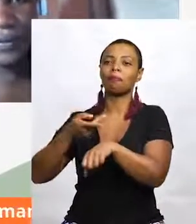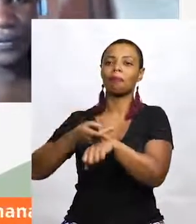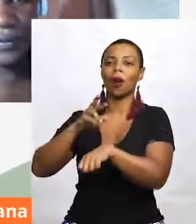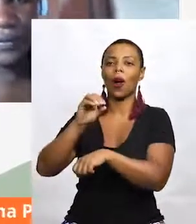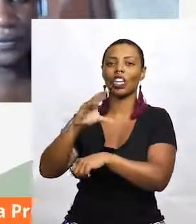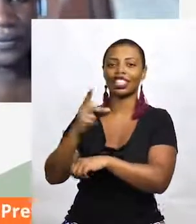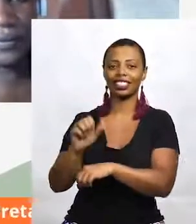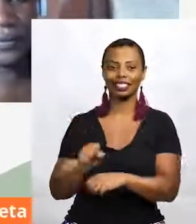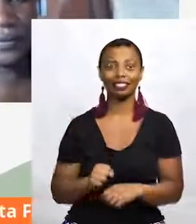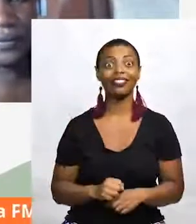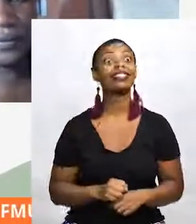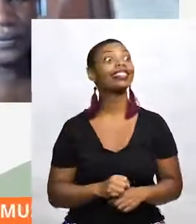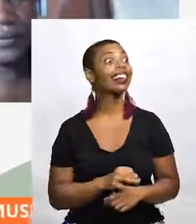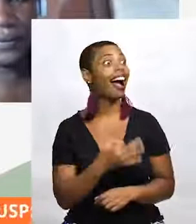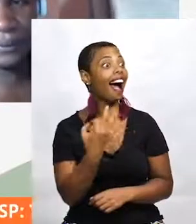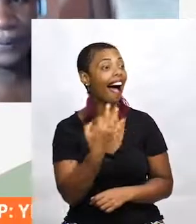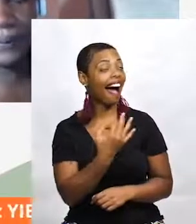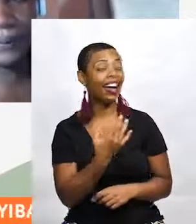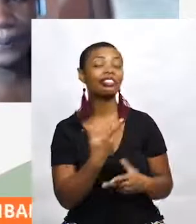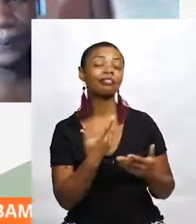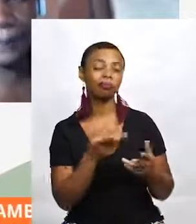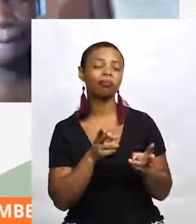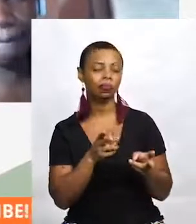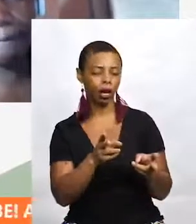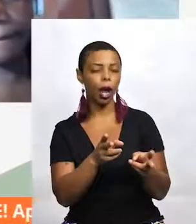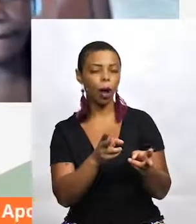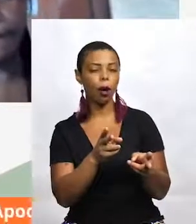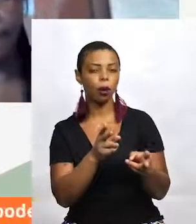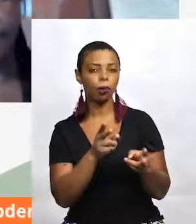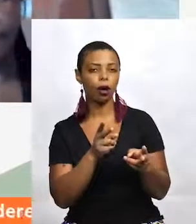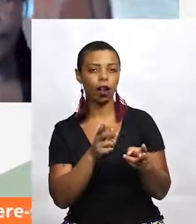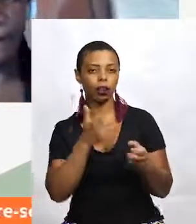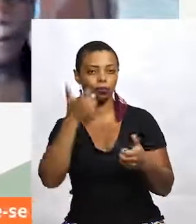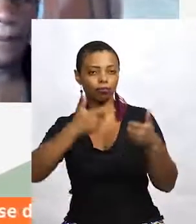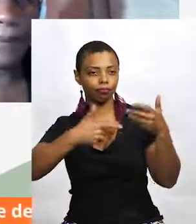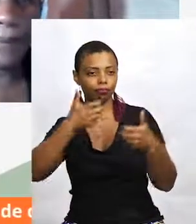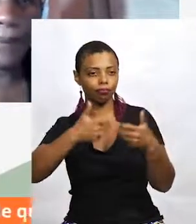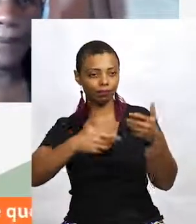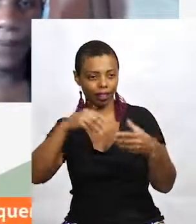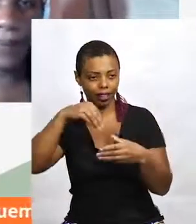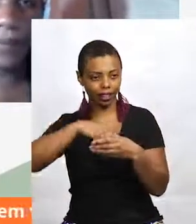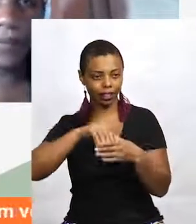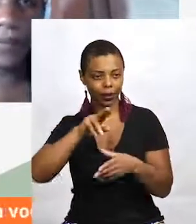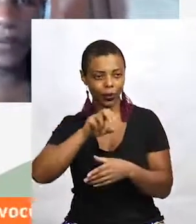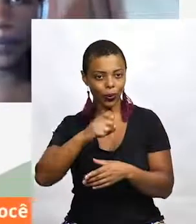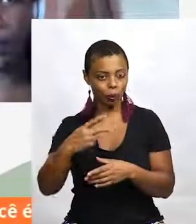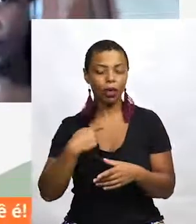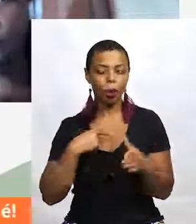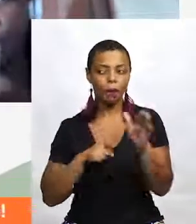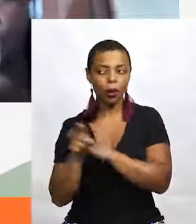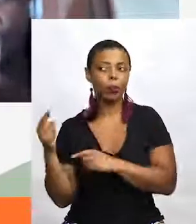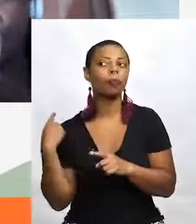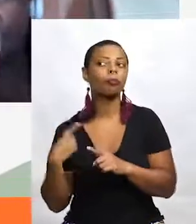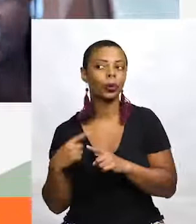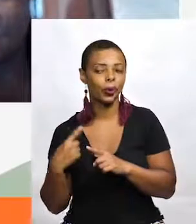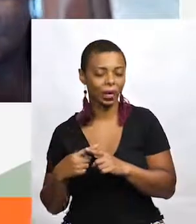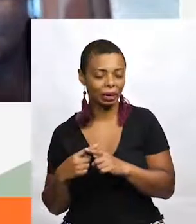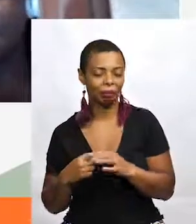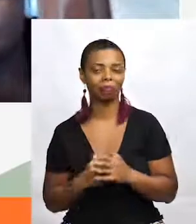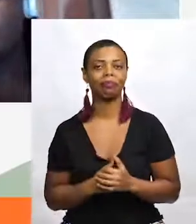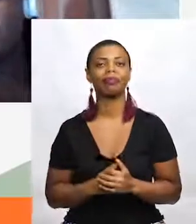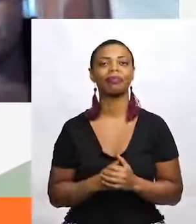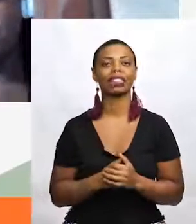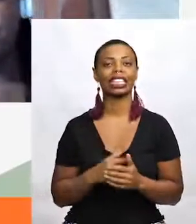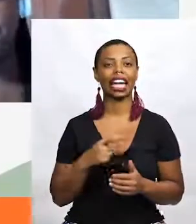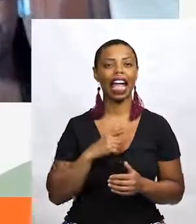Ainda nesse gancho do que a Adriana está fazendo aqui na Universidade de São Paulo, pessoal, perguntei isso porque ela tem